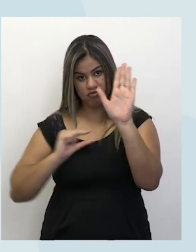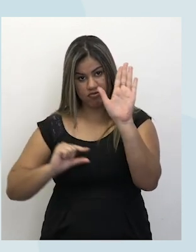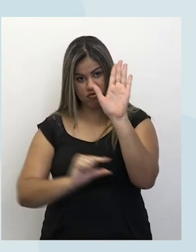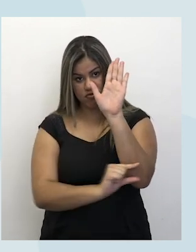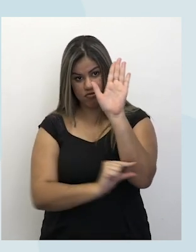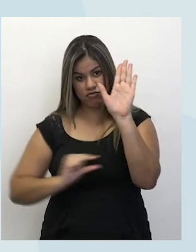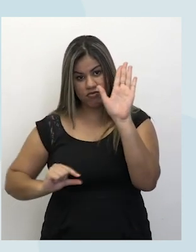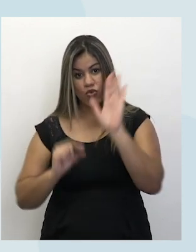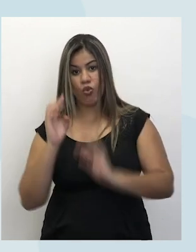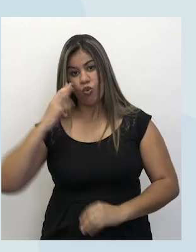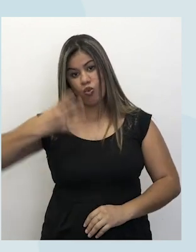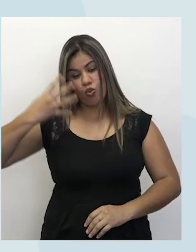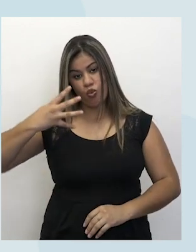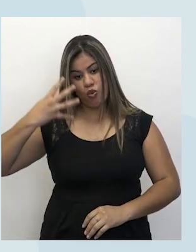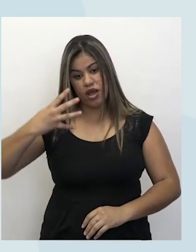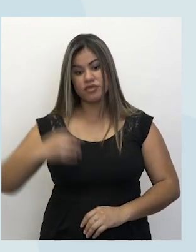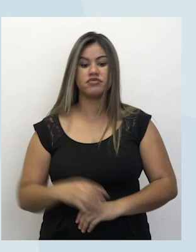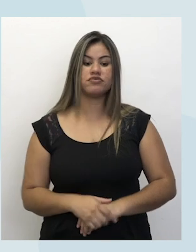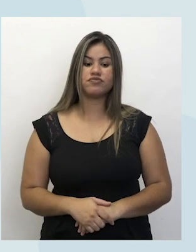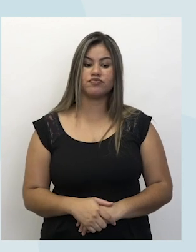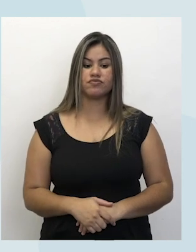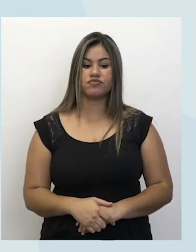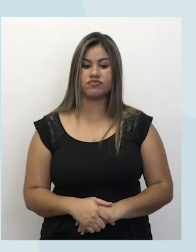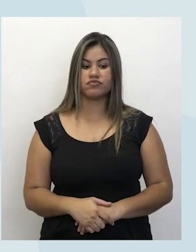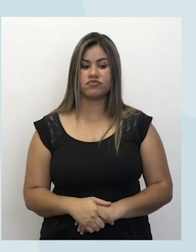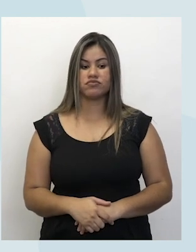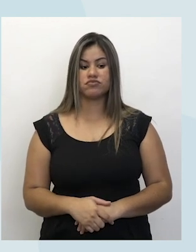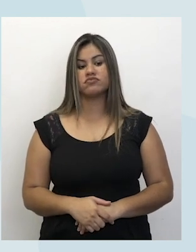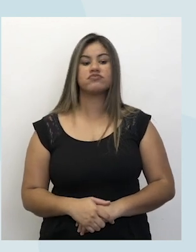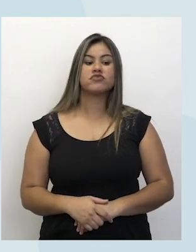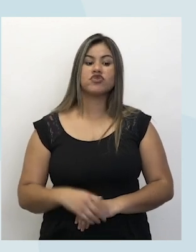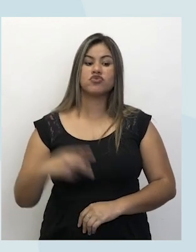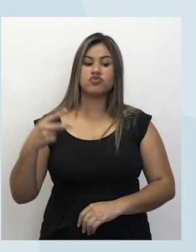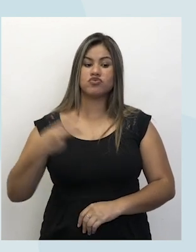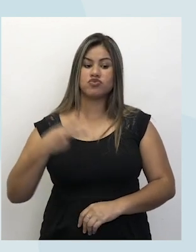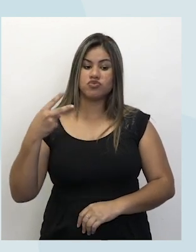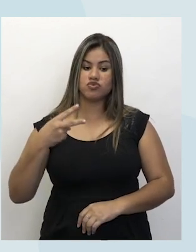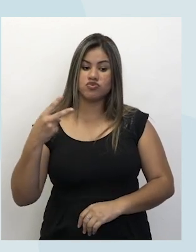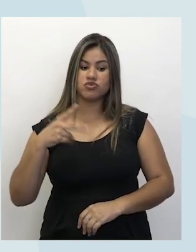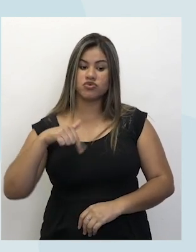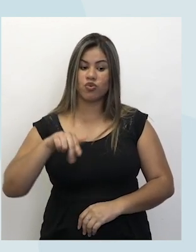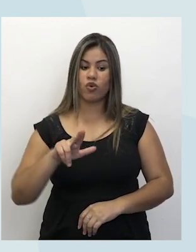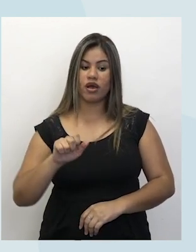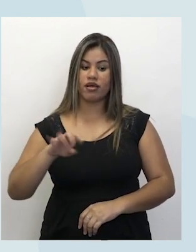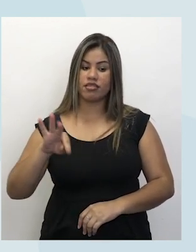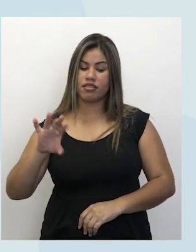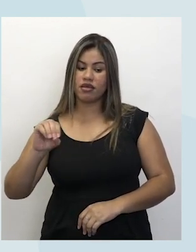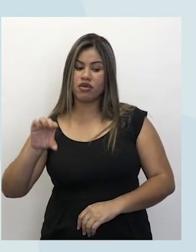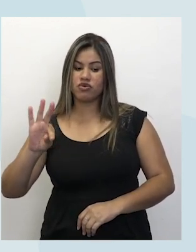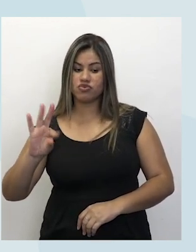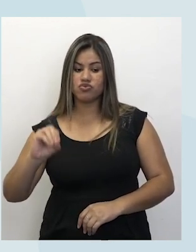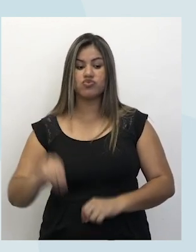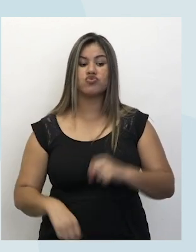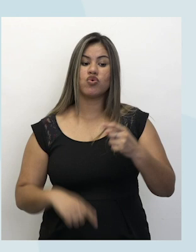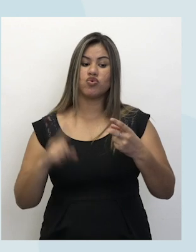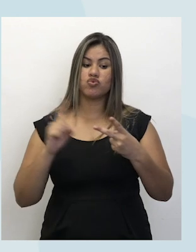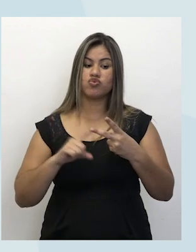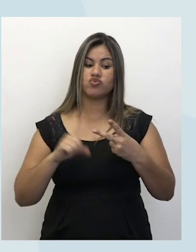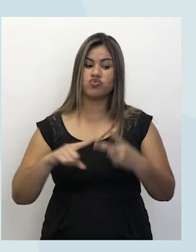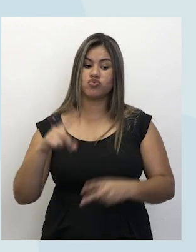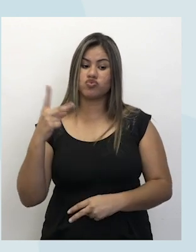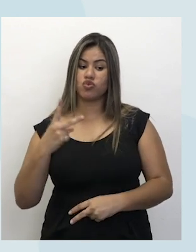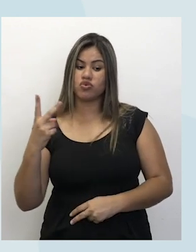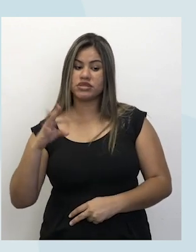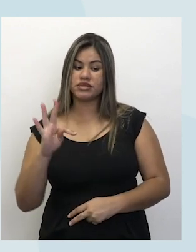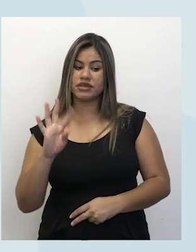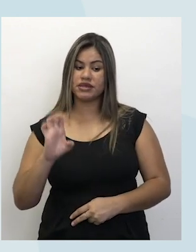2 3 verso 3 verso seja dois quartetos e dois tercetos tá bom então Soneto versos são decassílabos